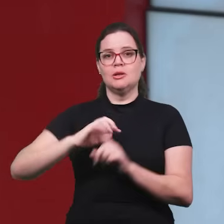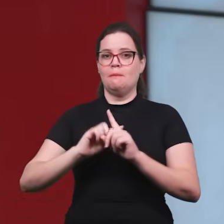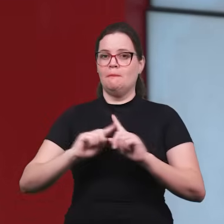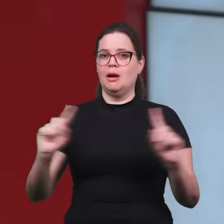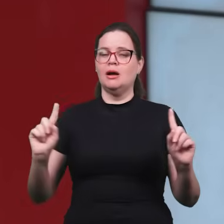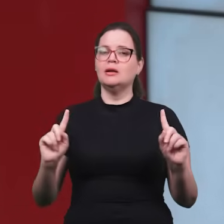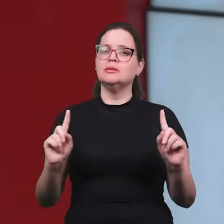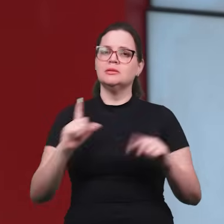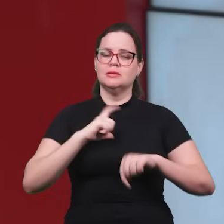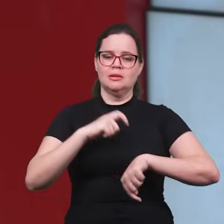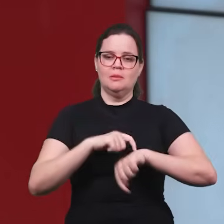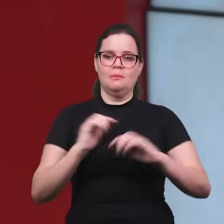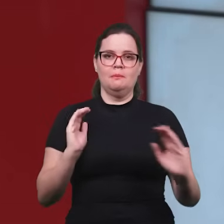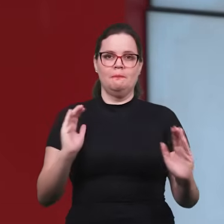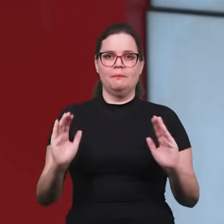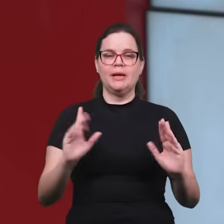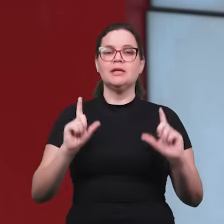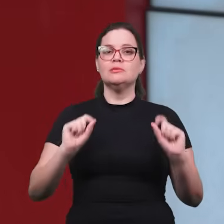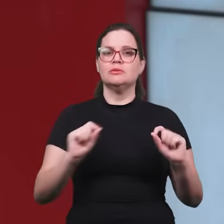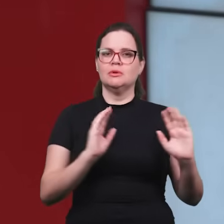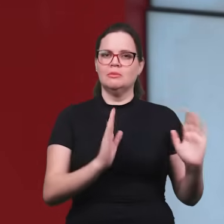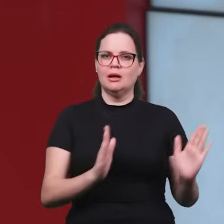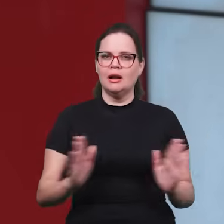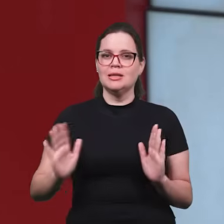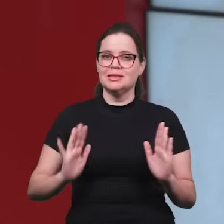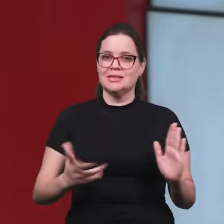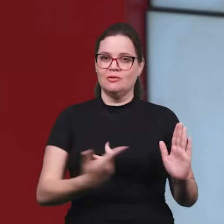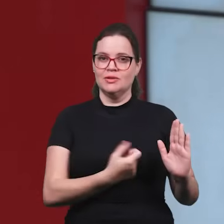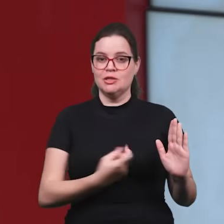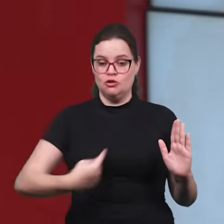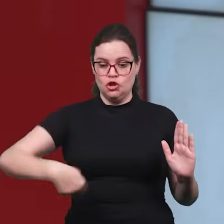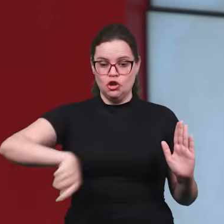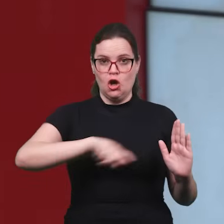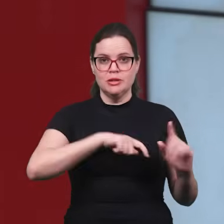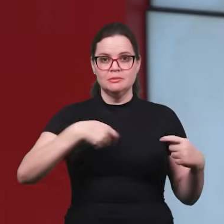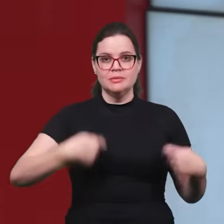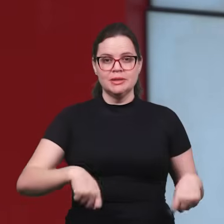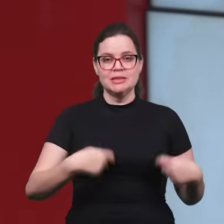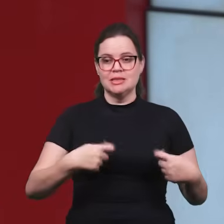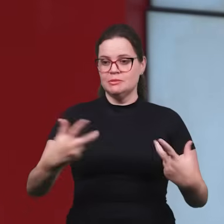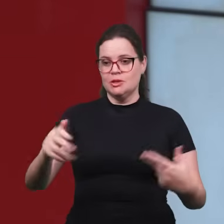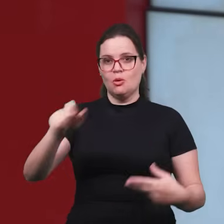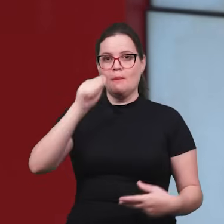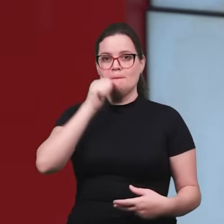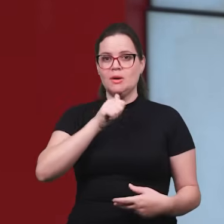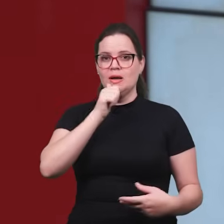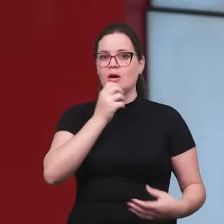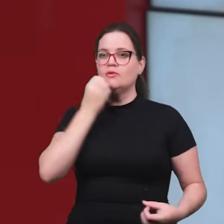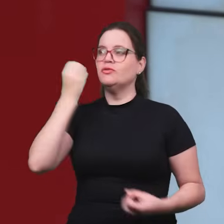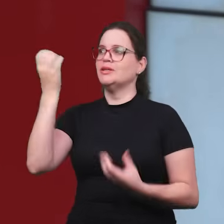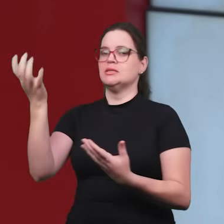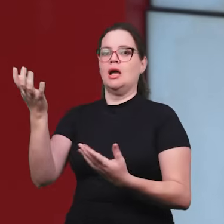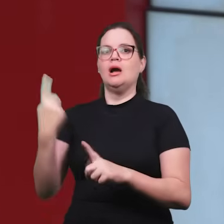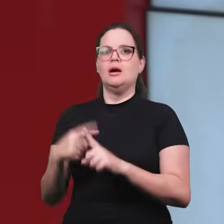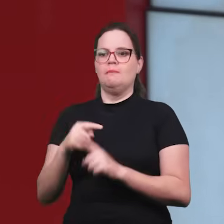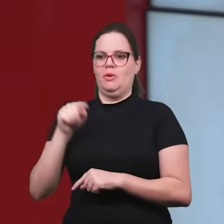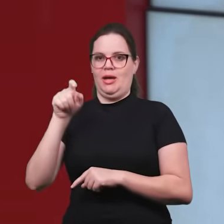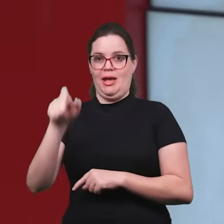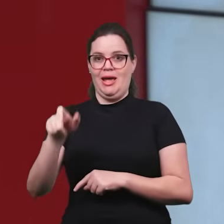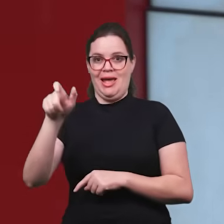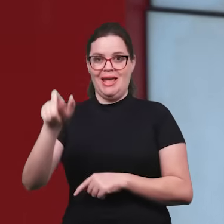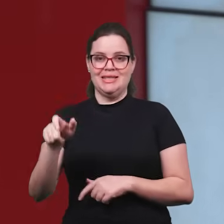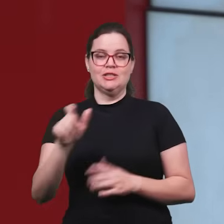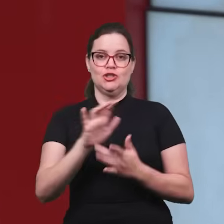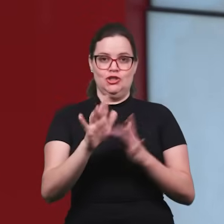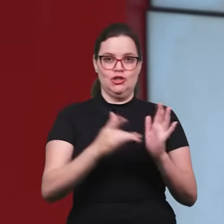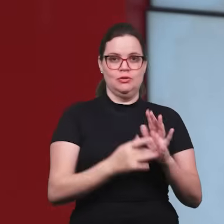um momento, dentro desse processo de salvação, que nós precisamos viver o que essa mulher viveu aqui, em que ela foi confrontada